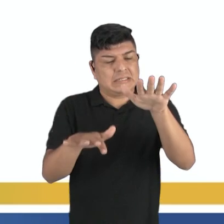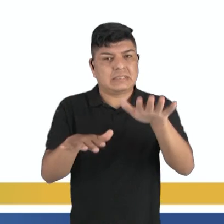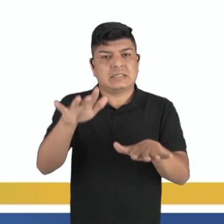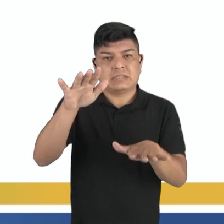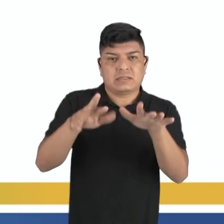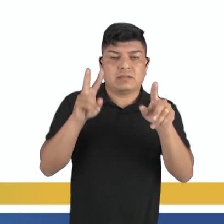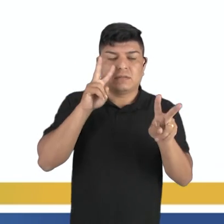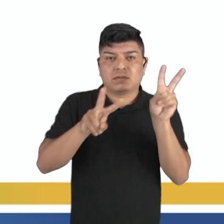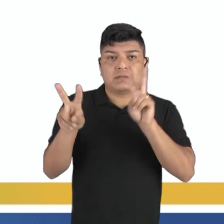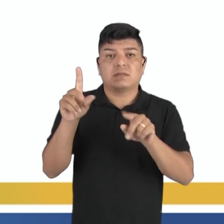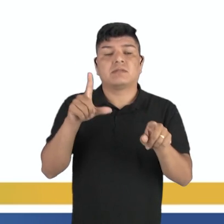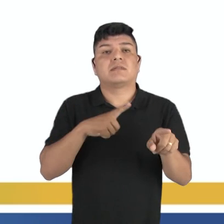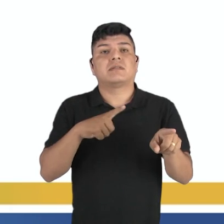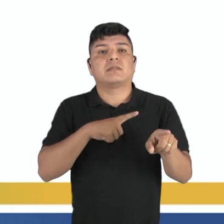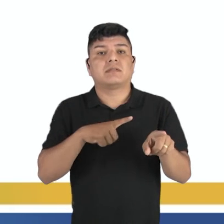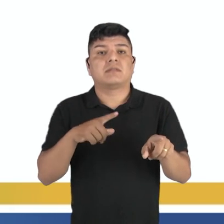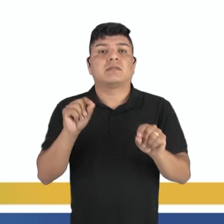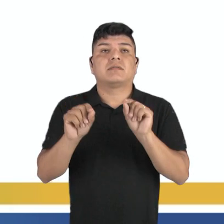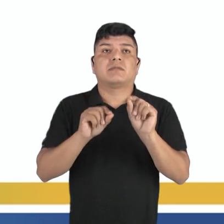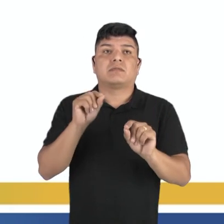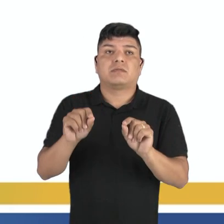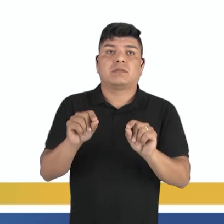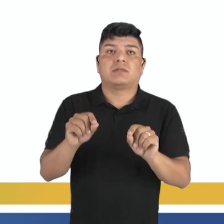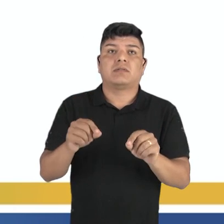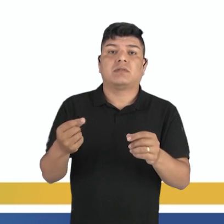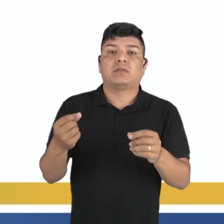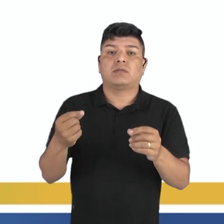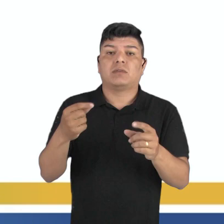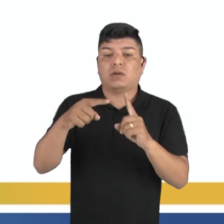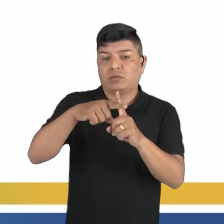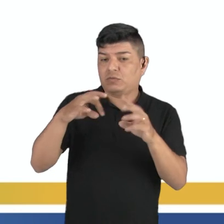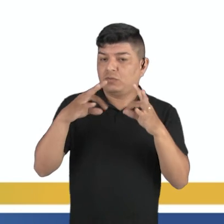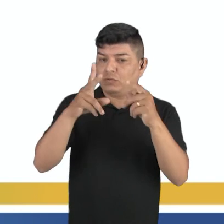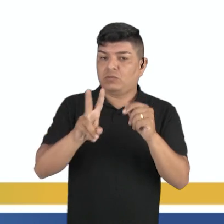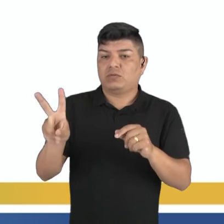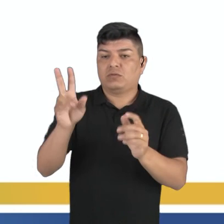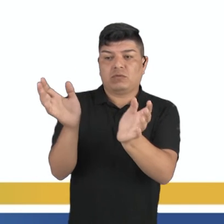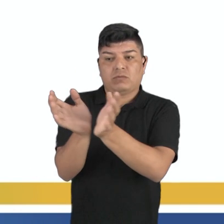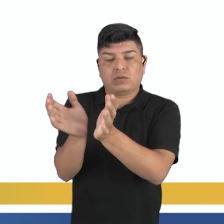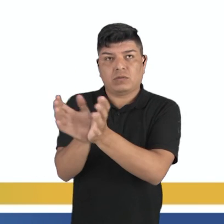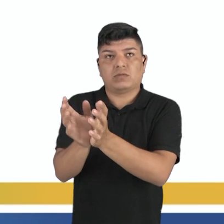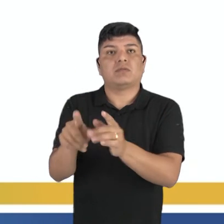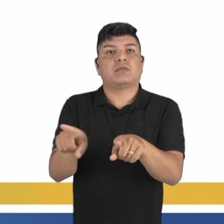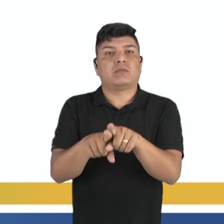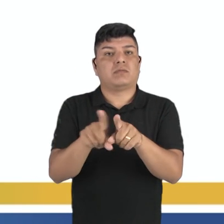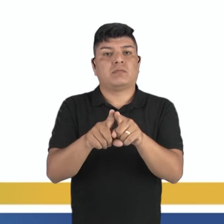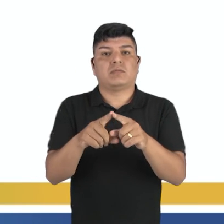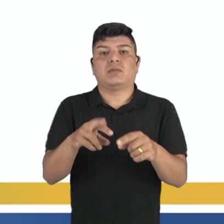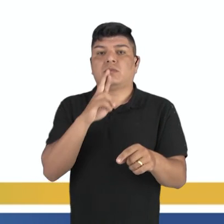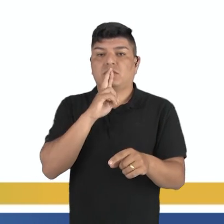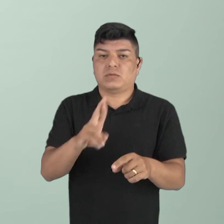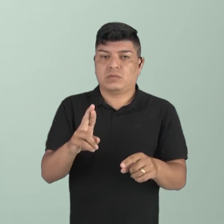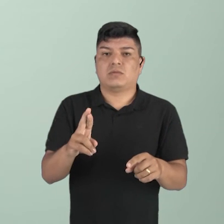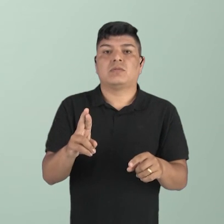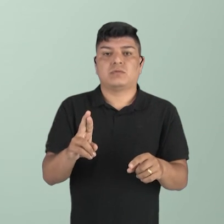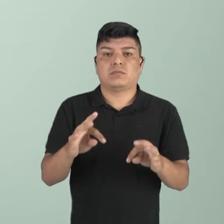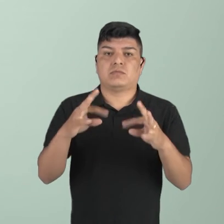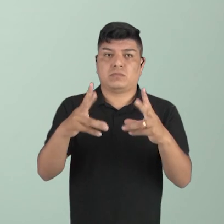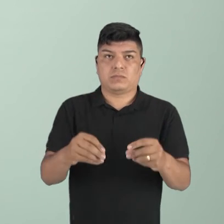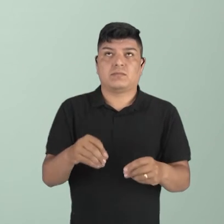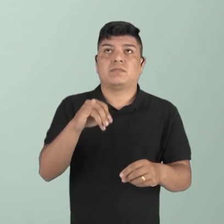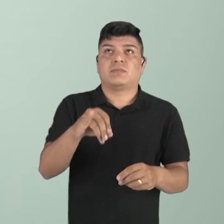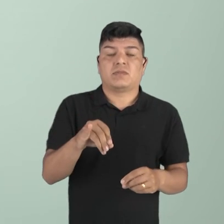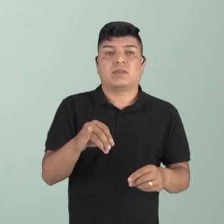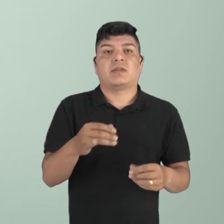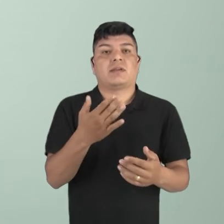média aritmética ela diz respeito, né, a uma razão entre a soma de todos os valores do conjunto e o total de valores. Se